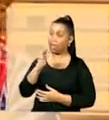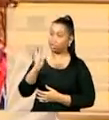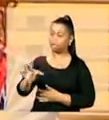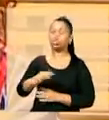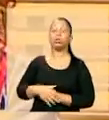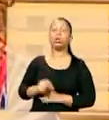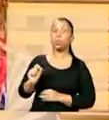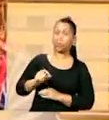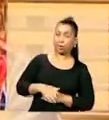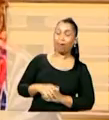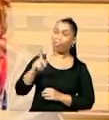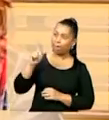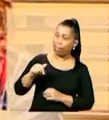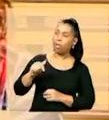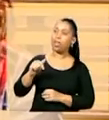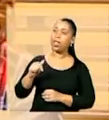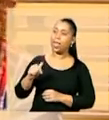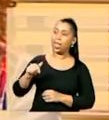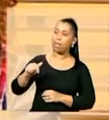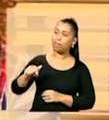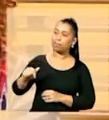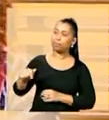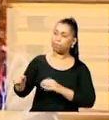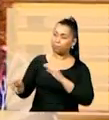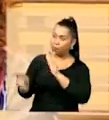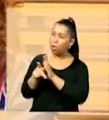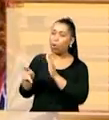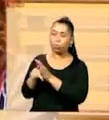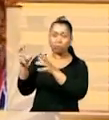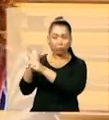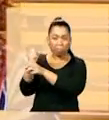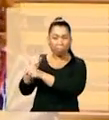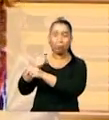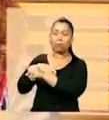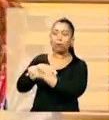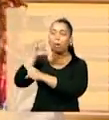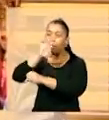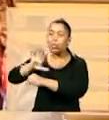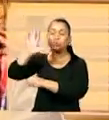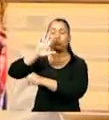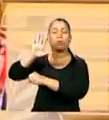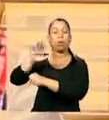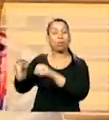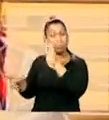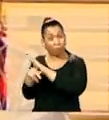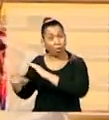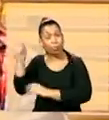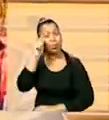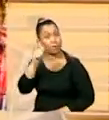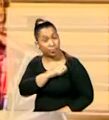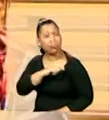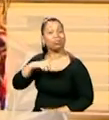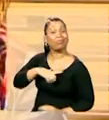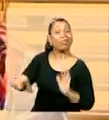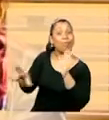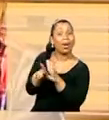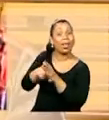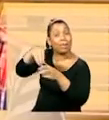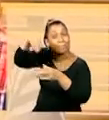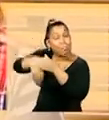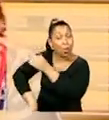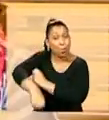é uma fonte de dados que nós temos que é regional. Então, nós temos no município de São José do Rio Preto uma